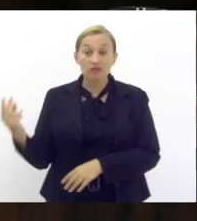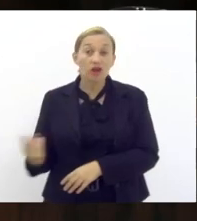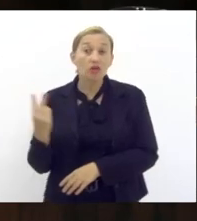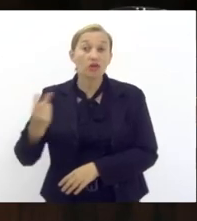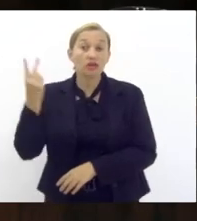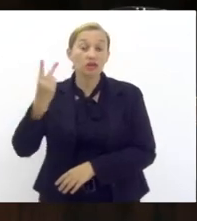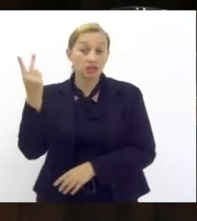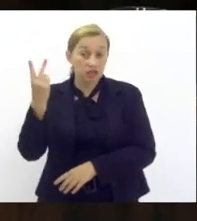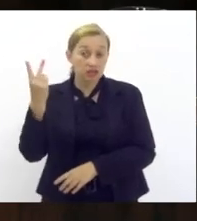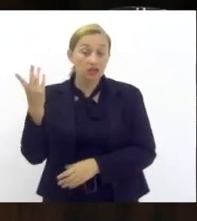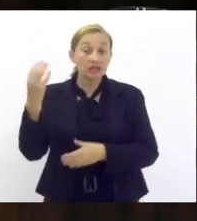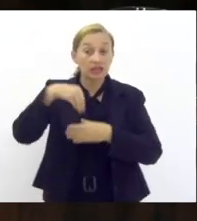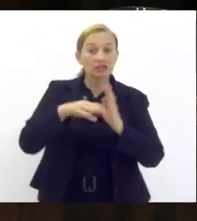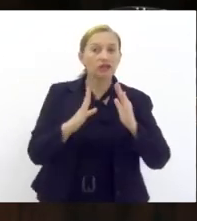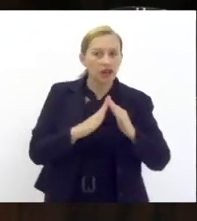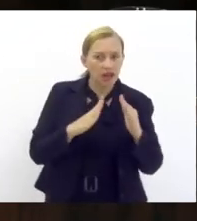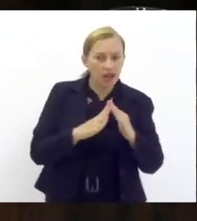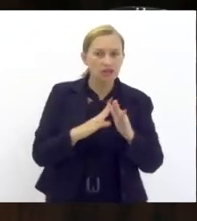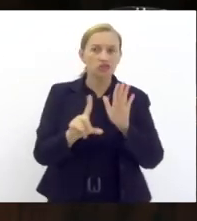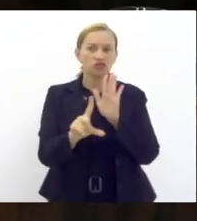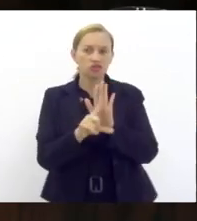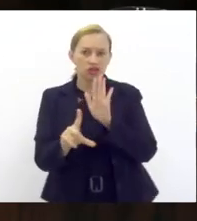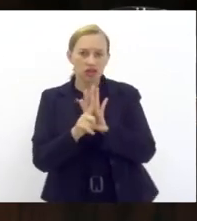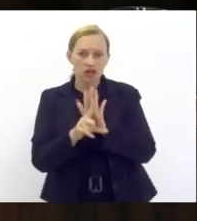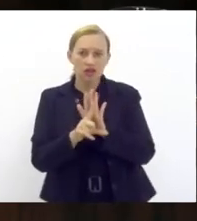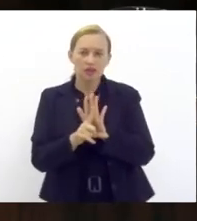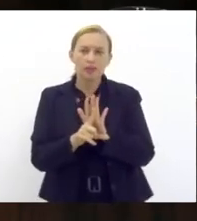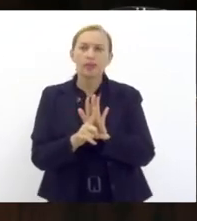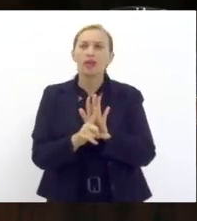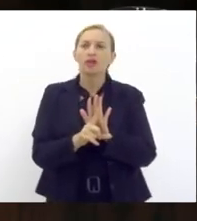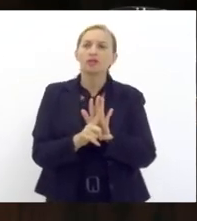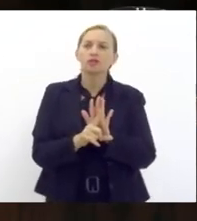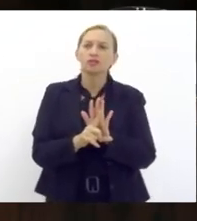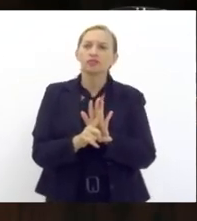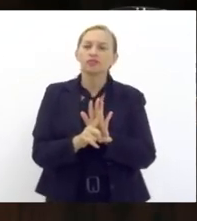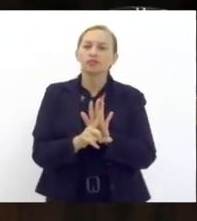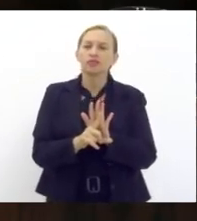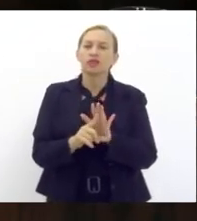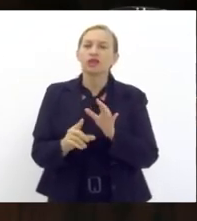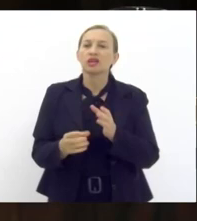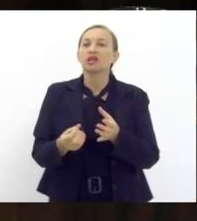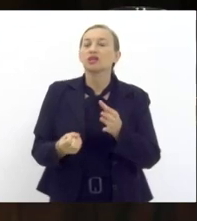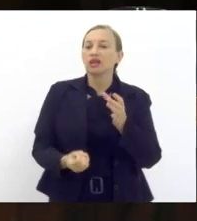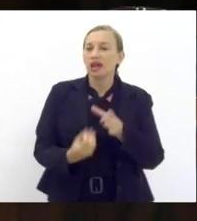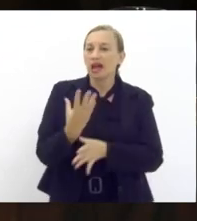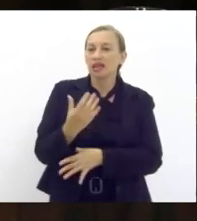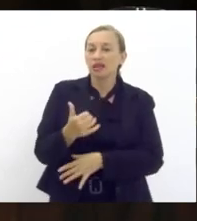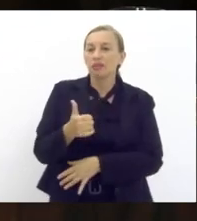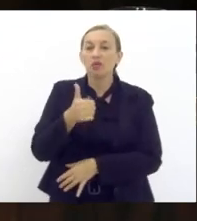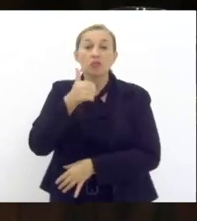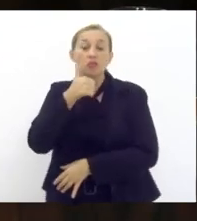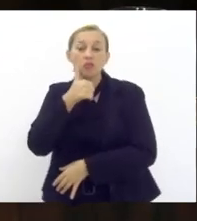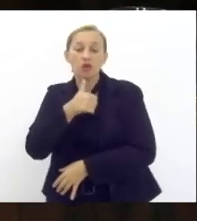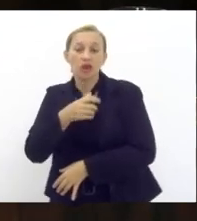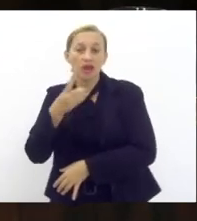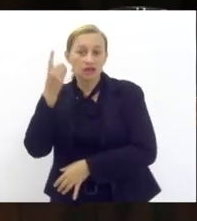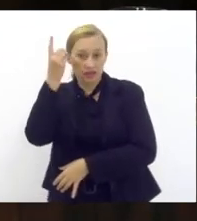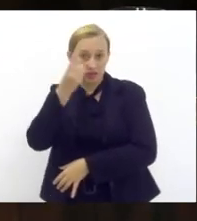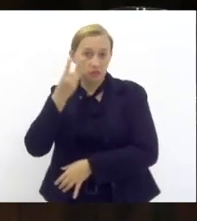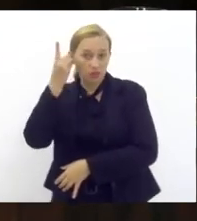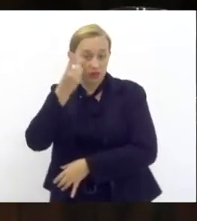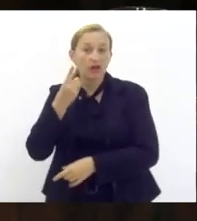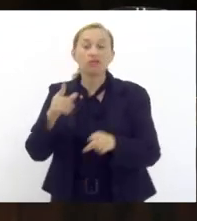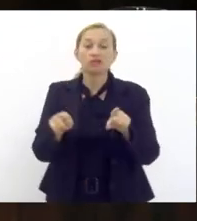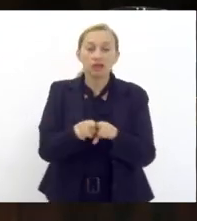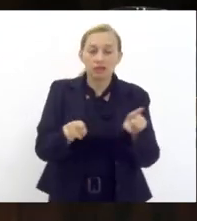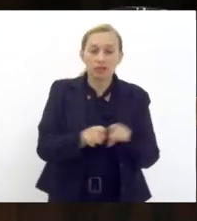tramitando, que estão tramitando nessa casa legislativa, que são de autoria das mulheres, assim como ressaltar também